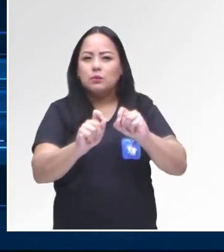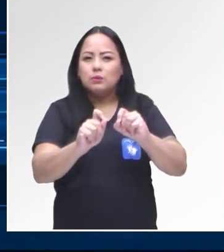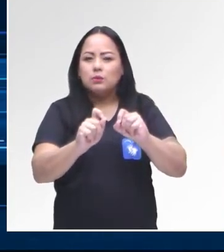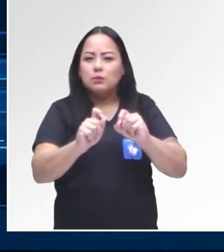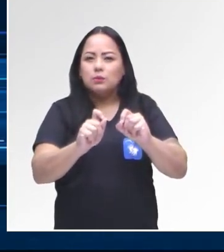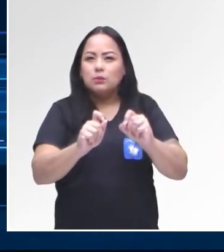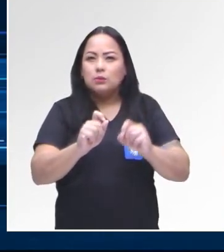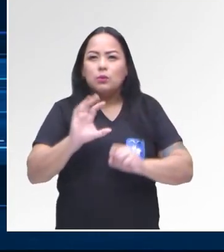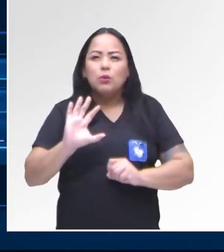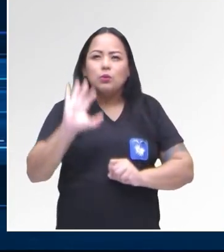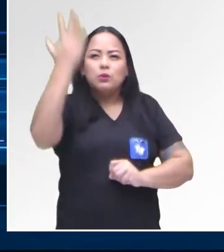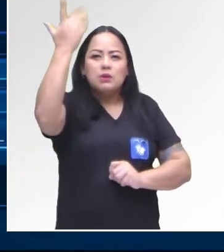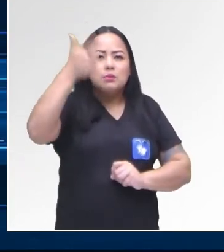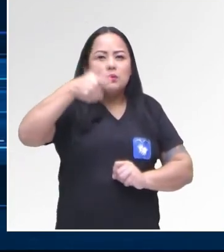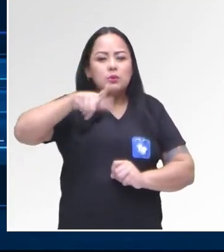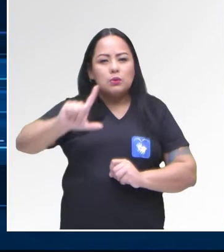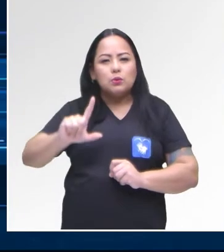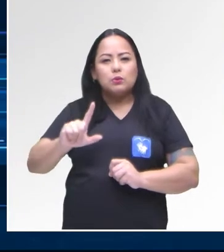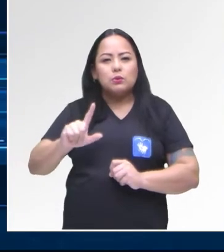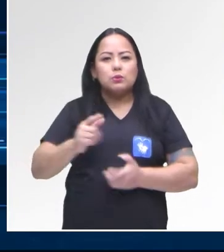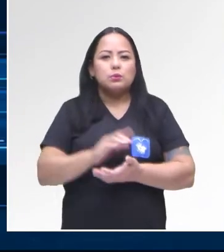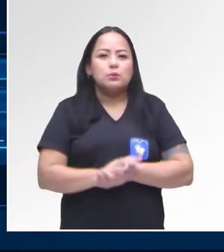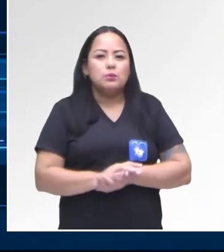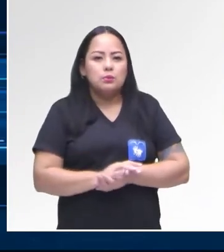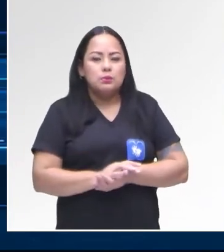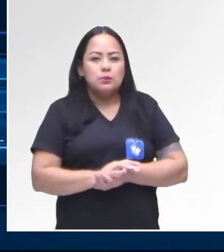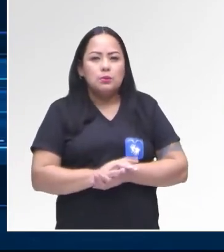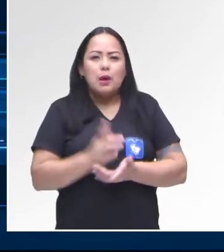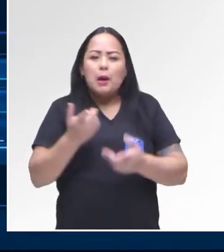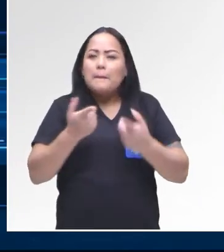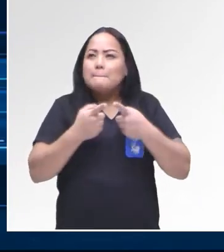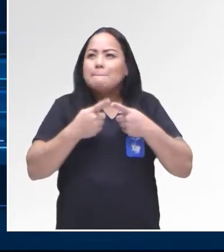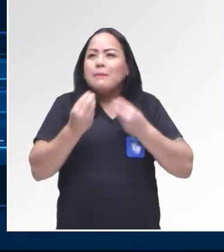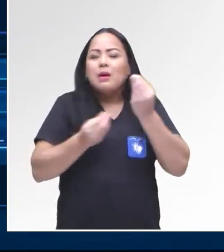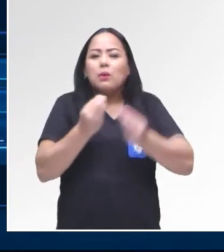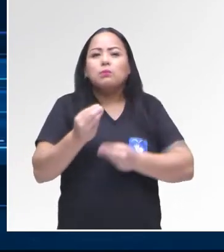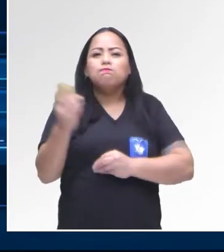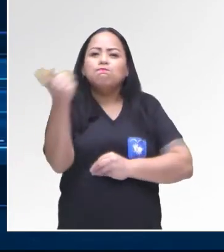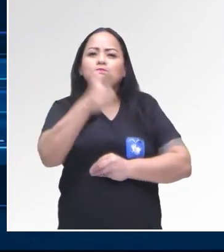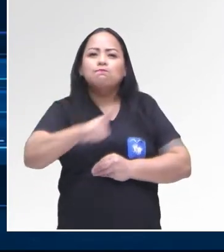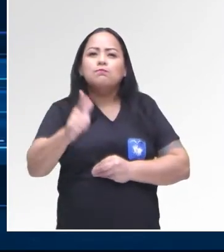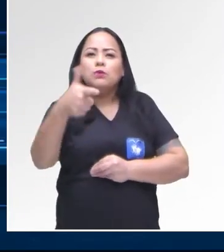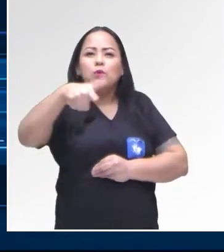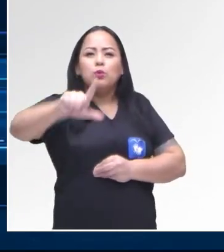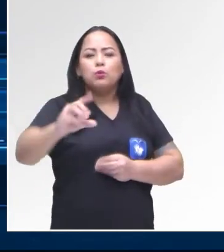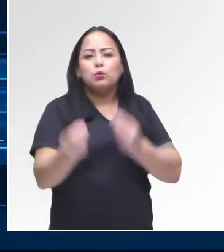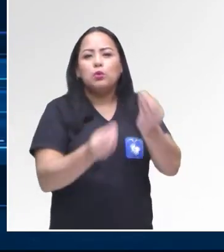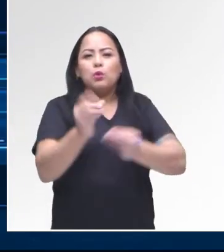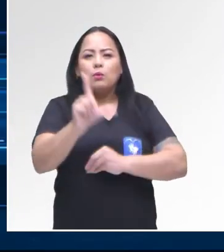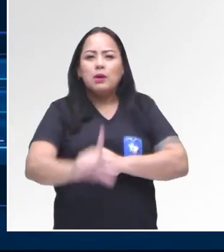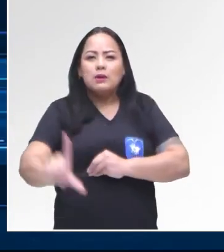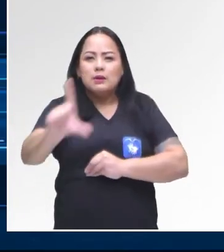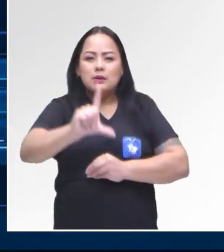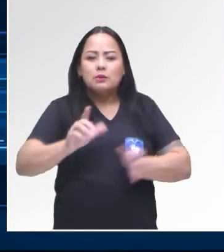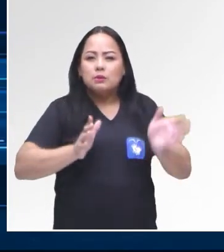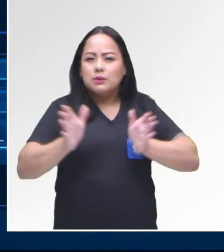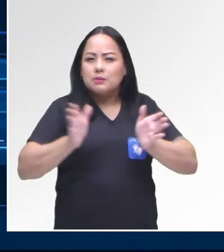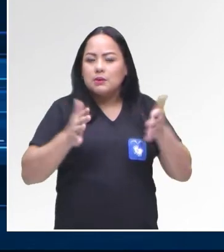momento, para o segmento, para o seguir da literatura, do momento